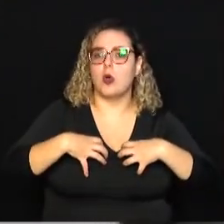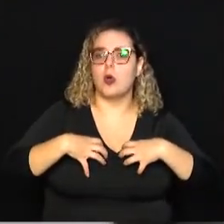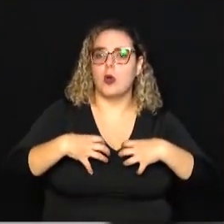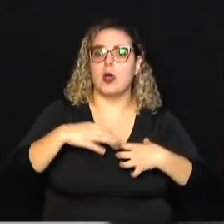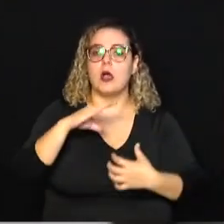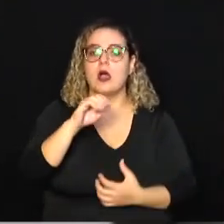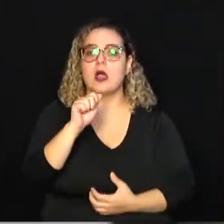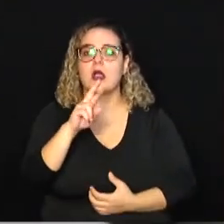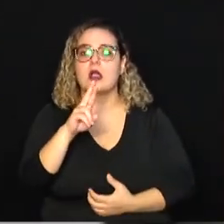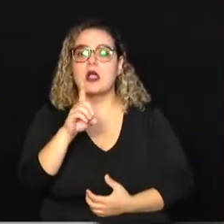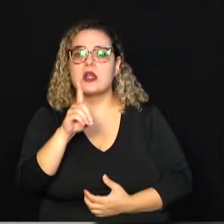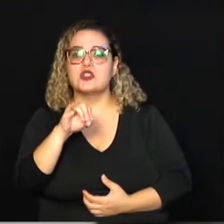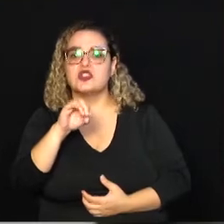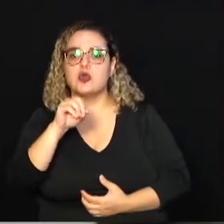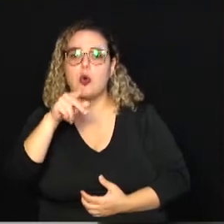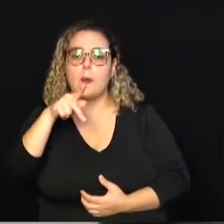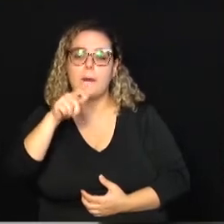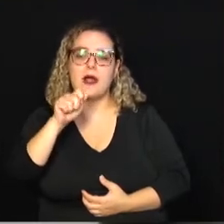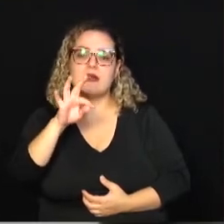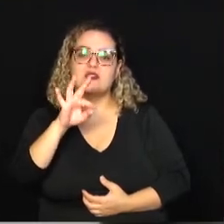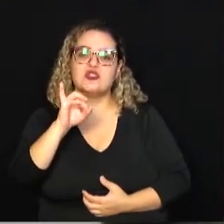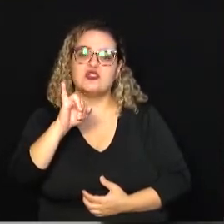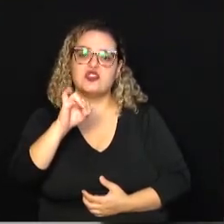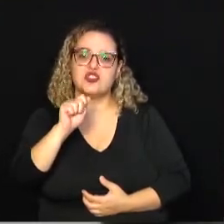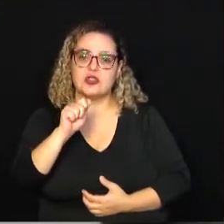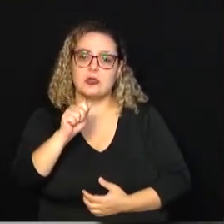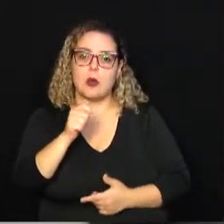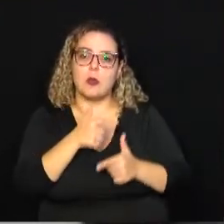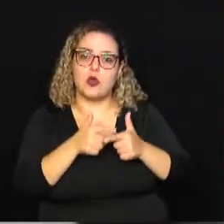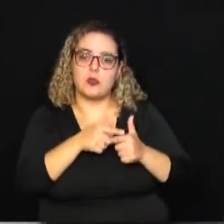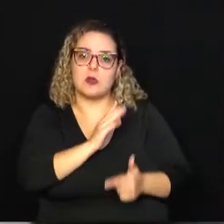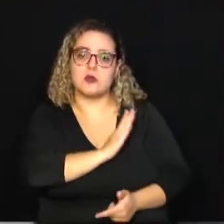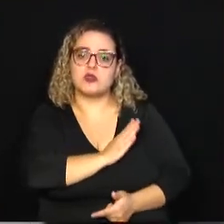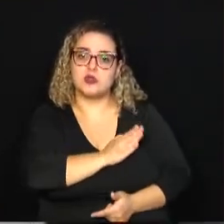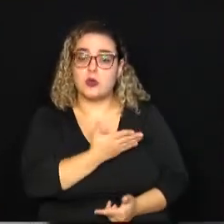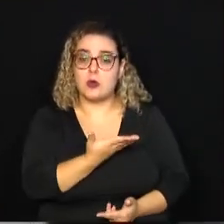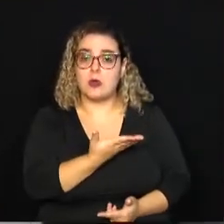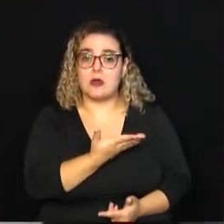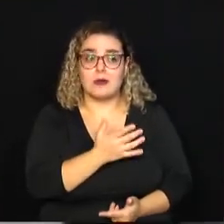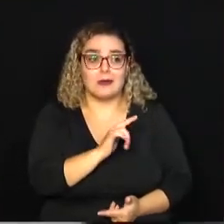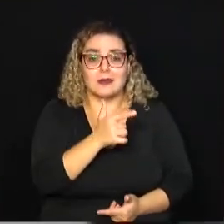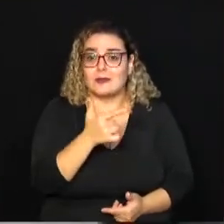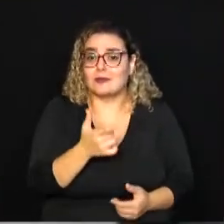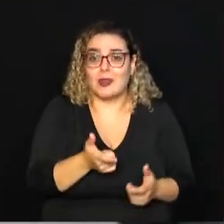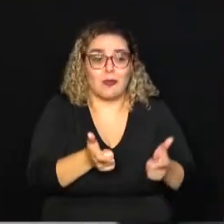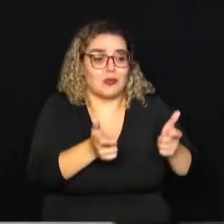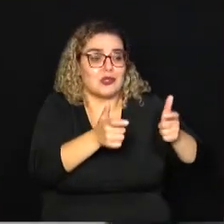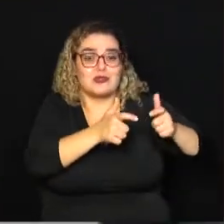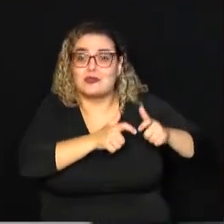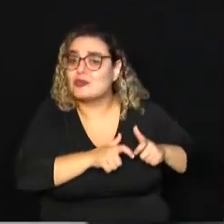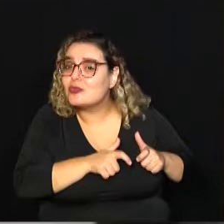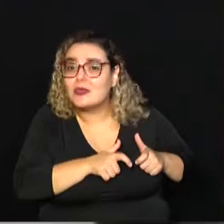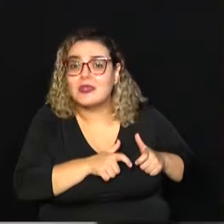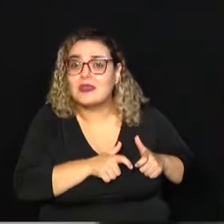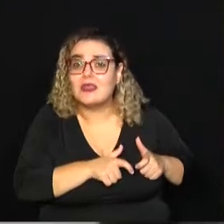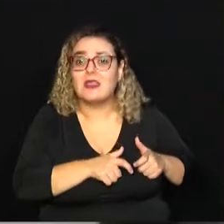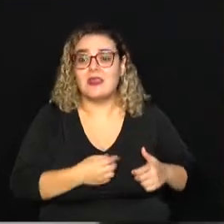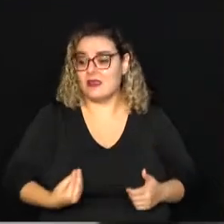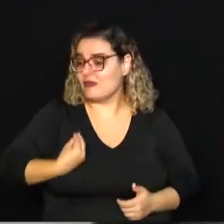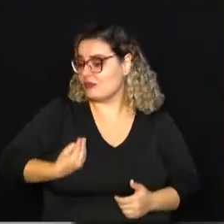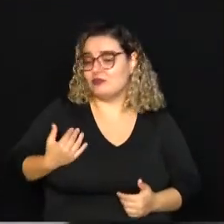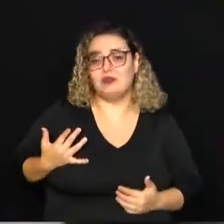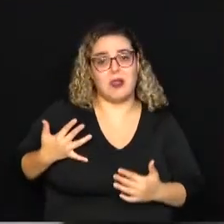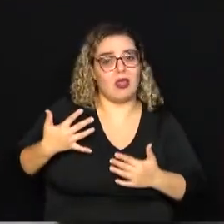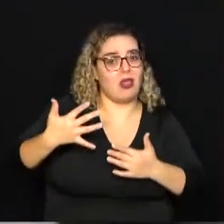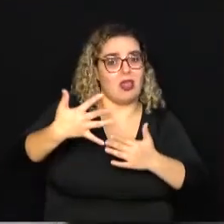cardiopatias, doenças do coração, que são sequelas que não vão regredir e que para o resto da vida dessas pessoas vão